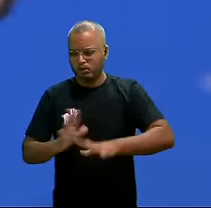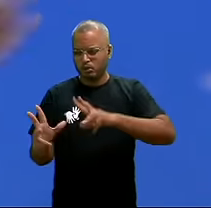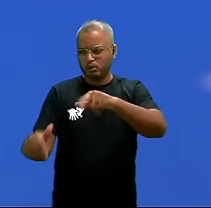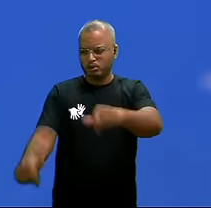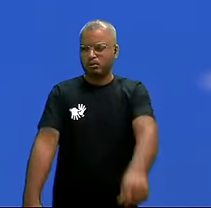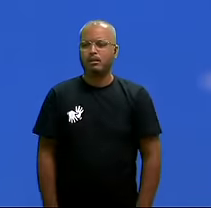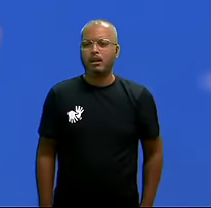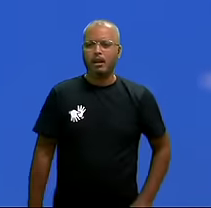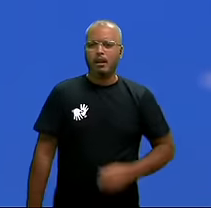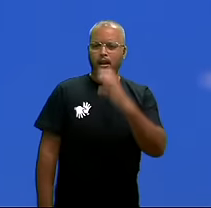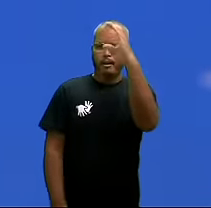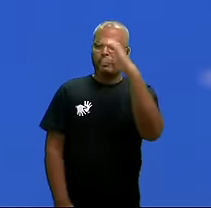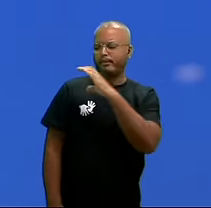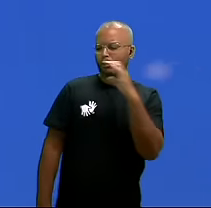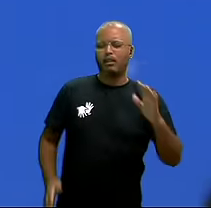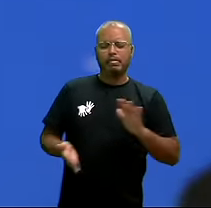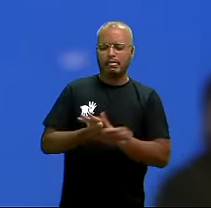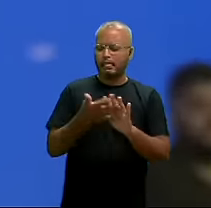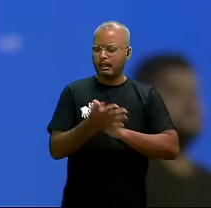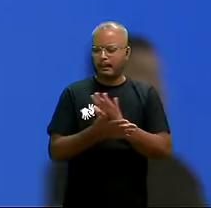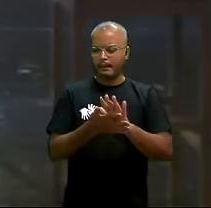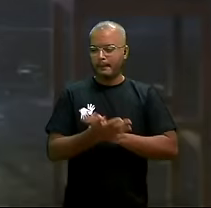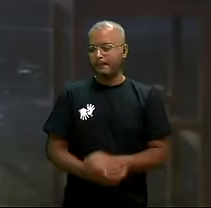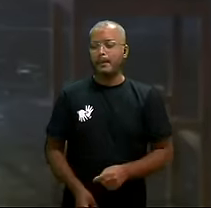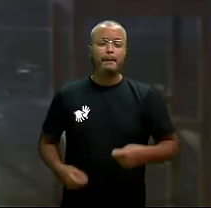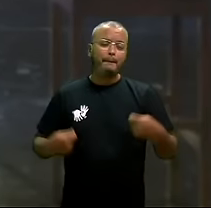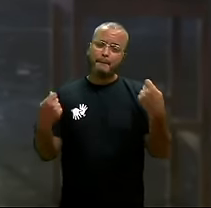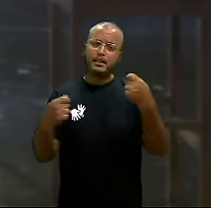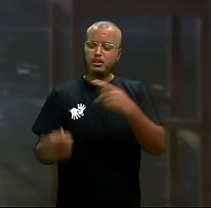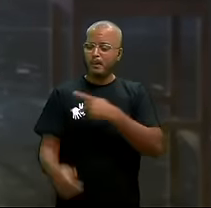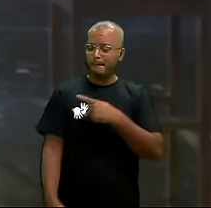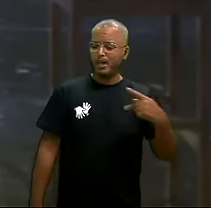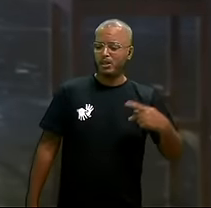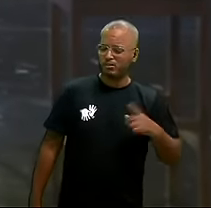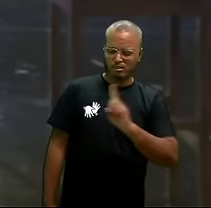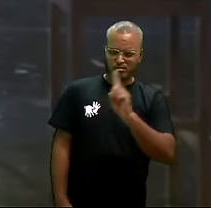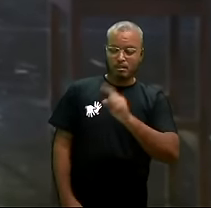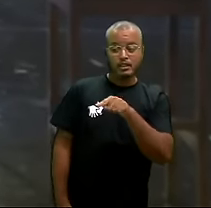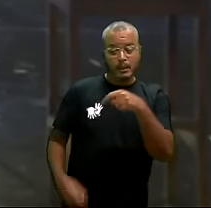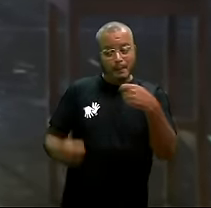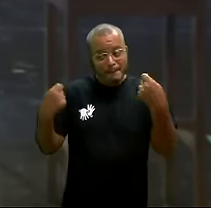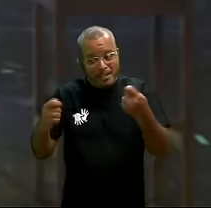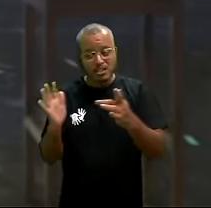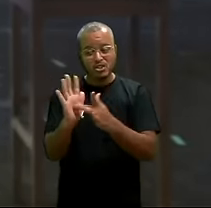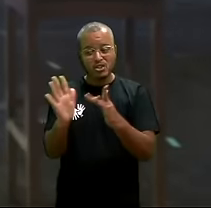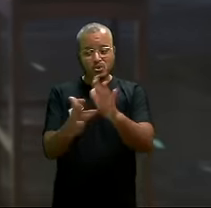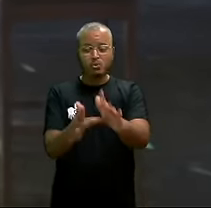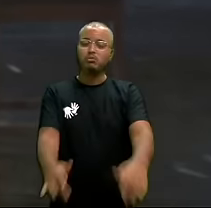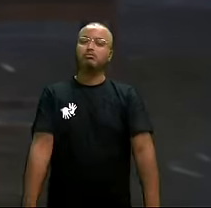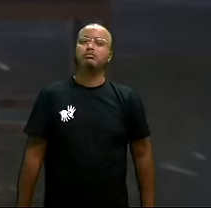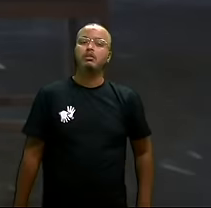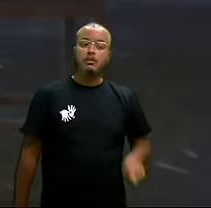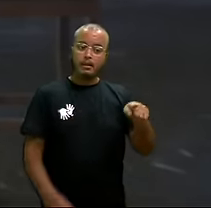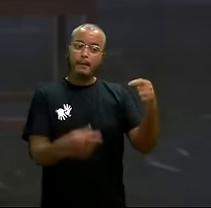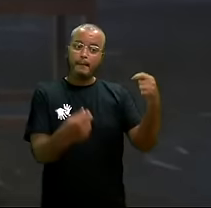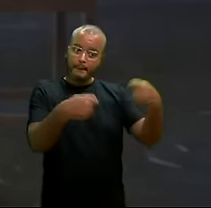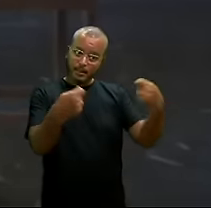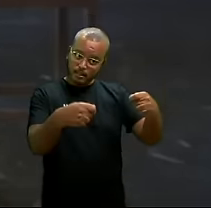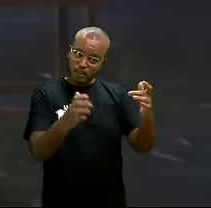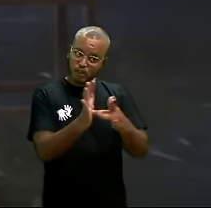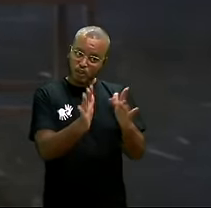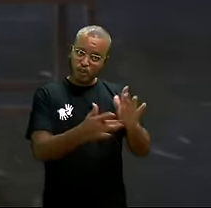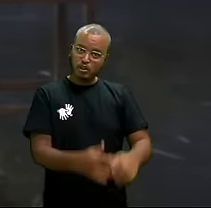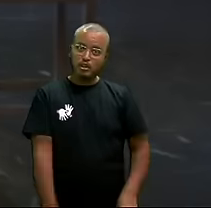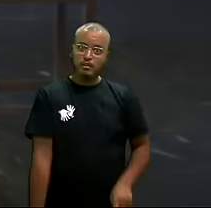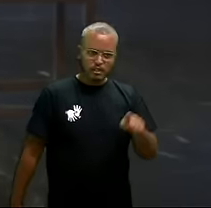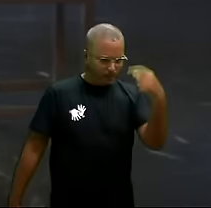precisa de padre, você não precisa de pastor, você não precisa de paróquia, você não precisa de igreja, você precisa de Jesus. Você precisa de Jesus. Você não precisa de despacho,